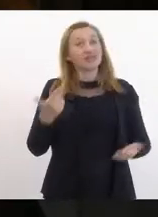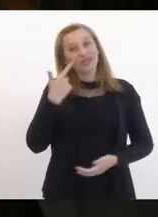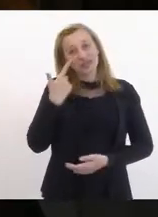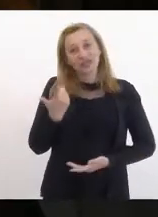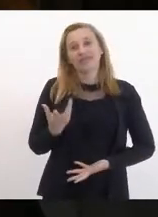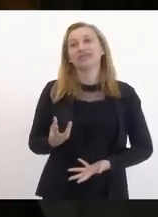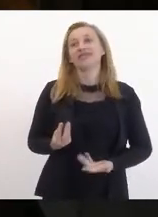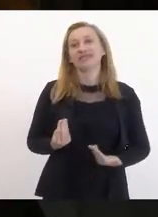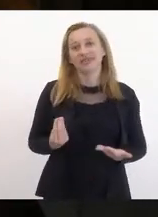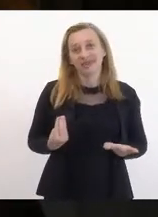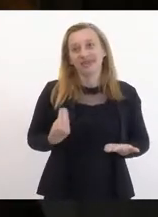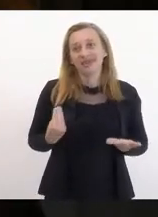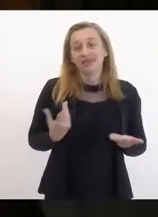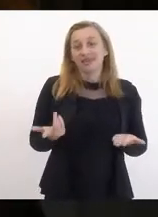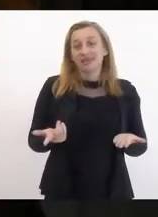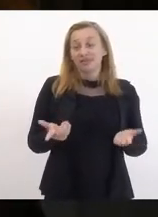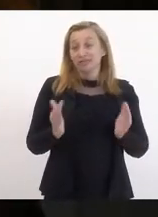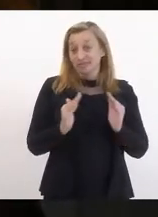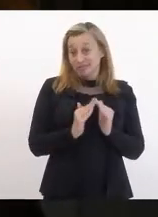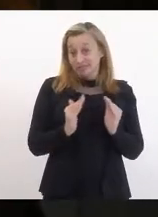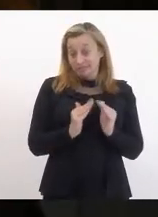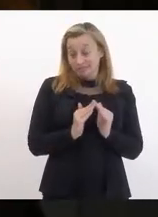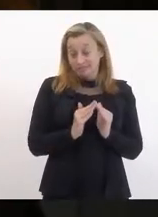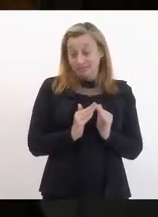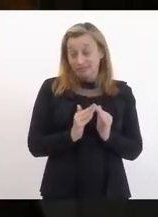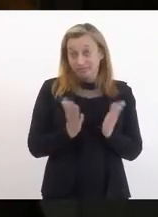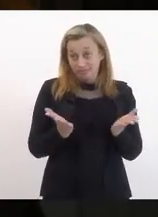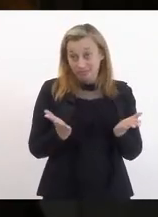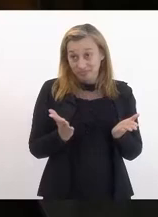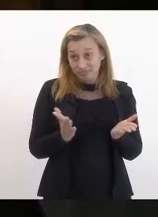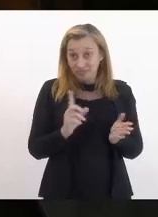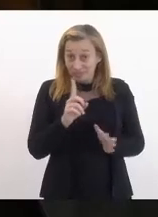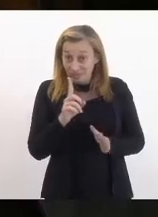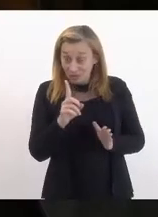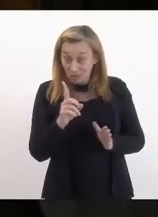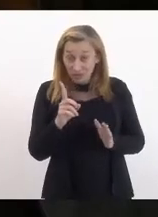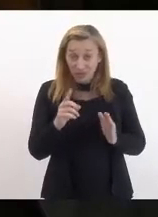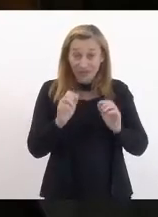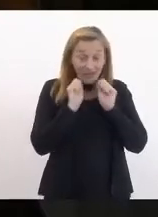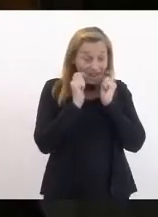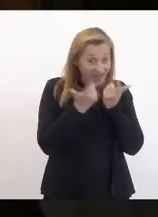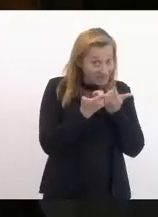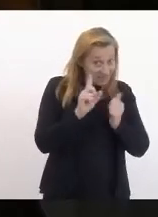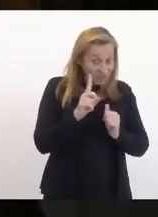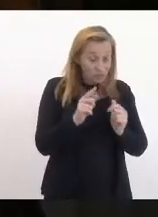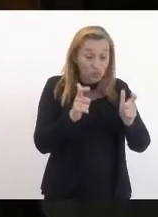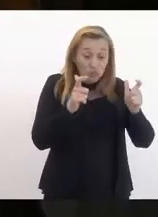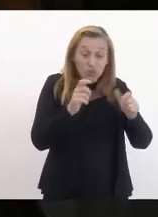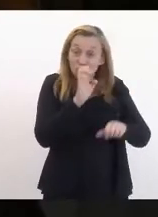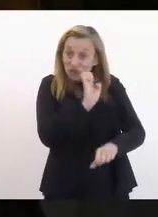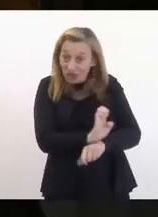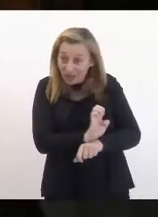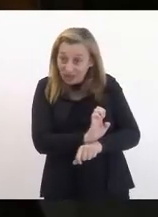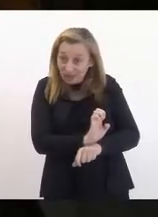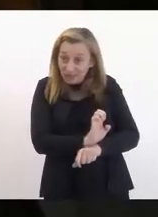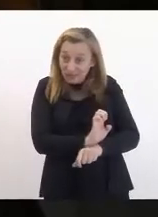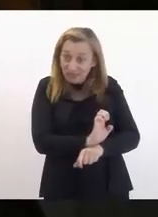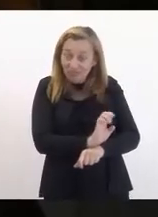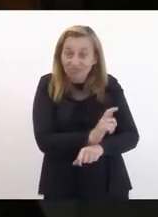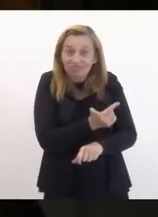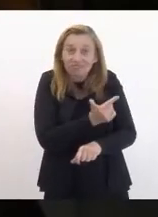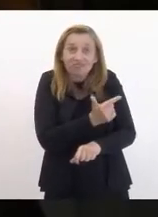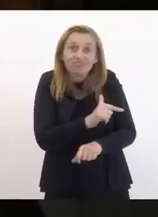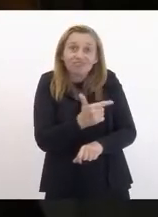vive numa casa, não estou falando da Assembleia, não, numa casa, num Estado que não